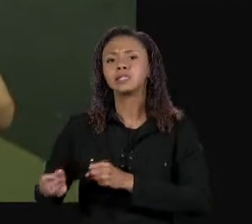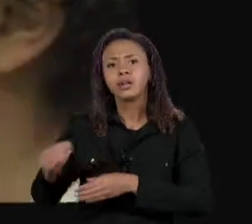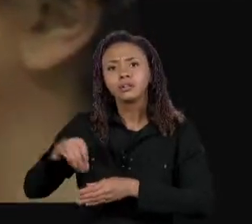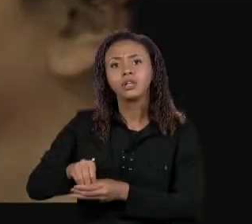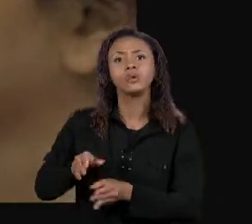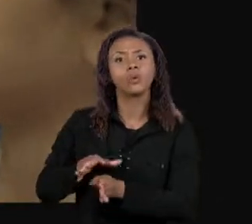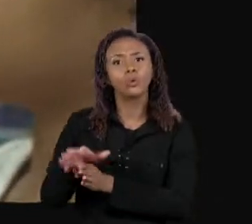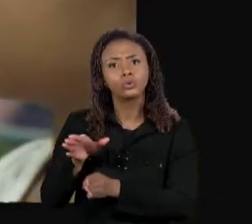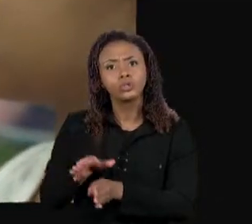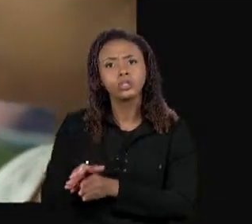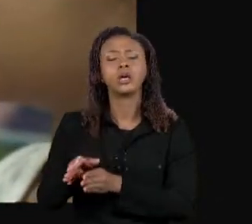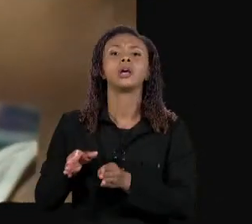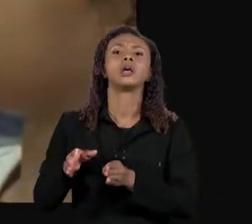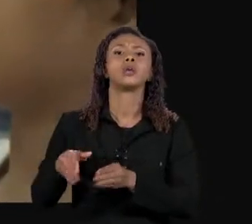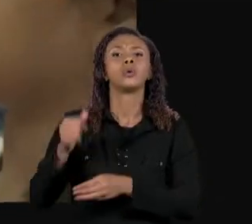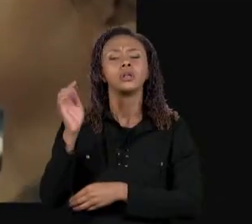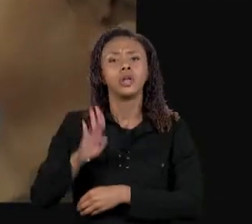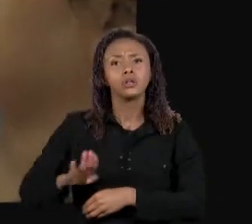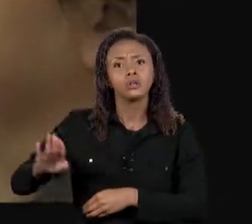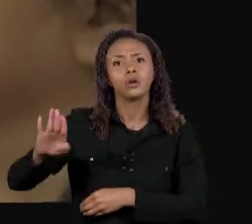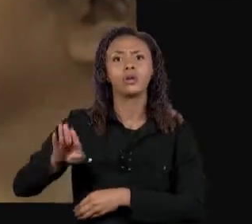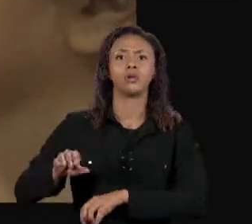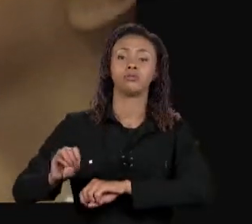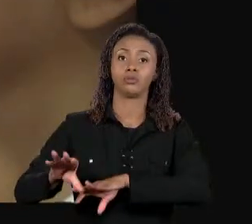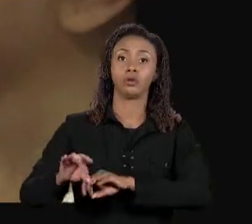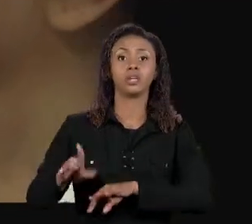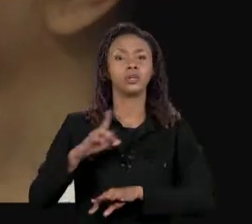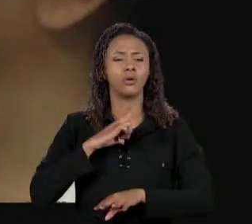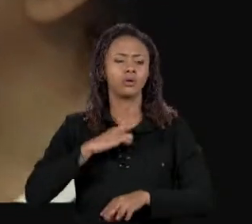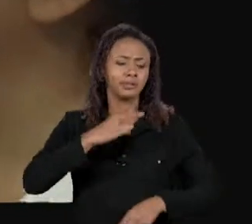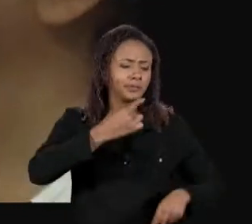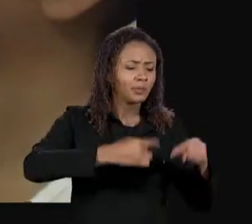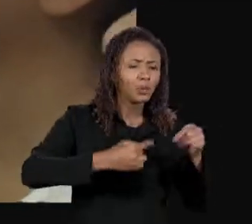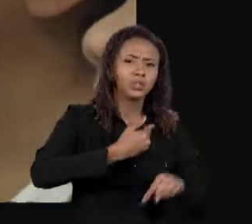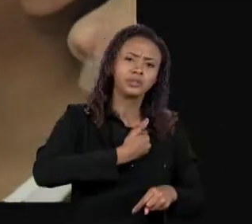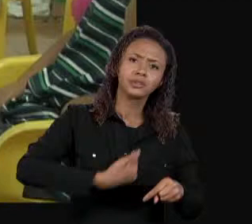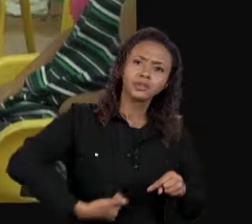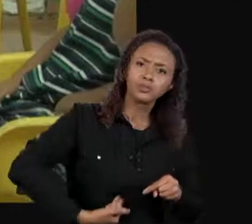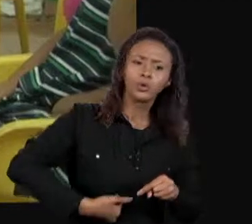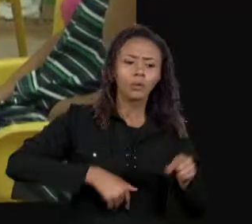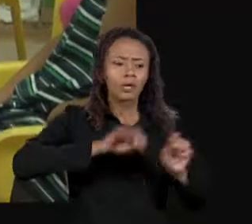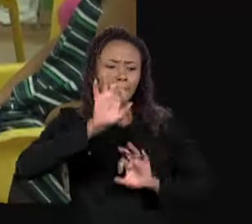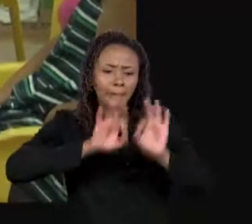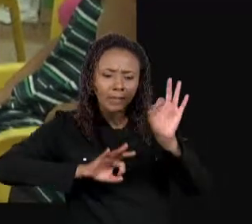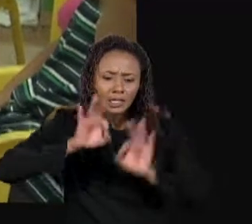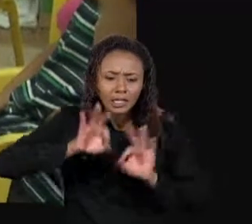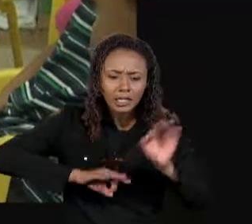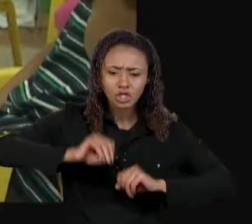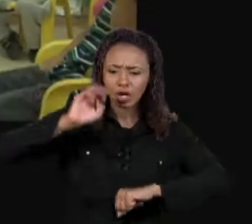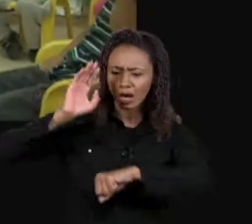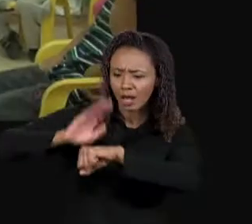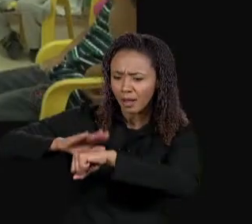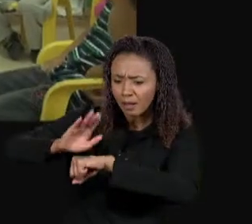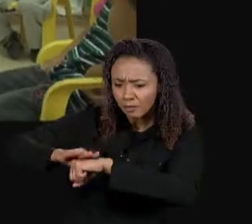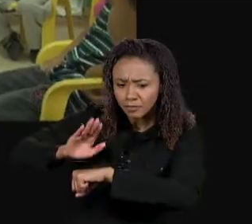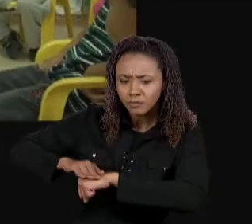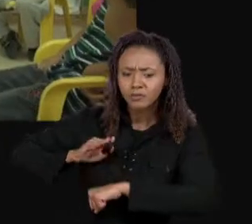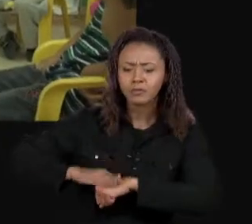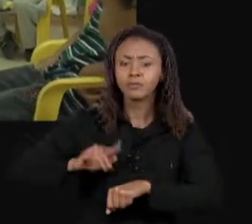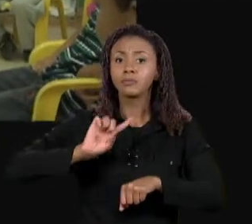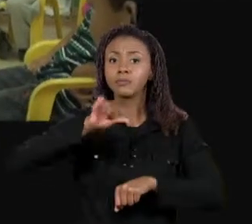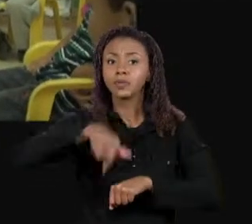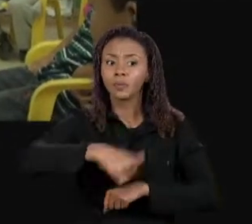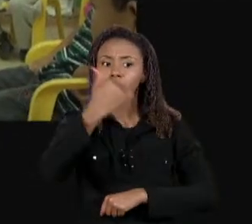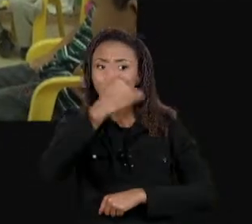para orientar as políticas públicas na área e a elaboração, planejamento, execução e avaliação